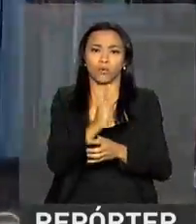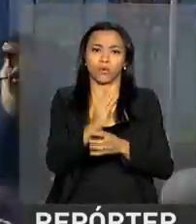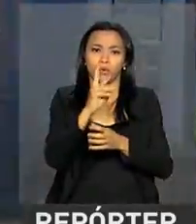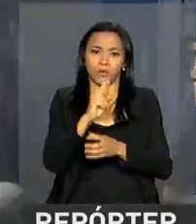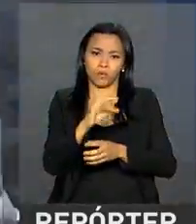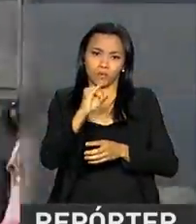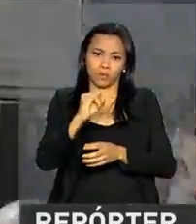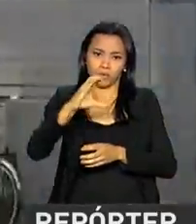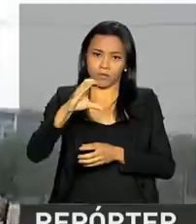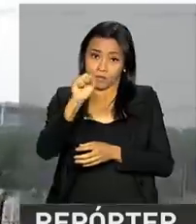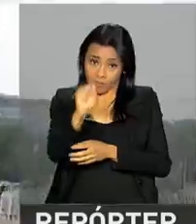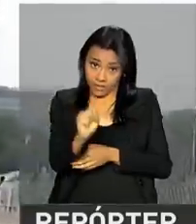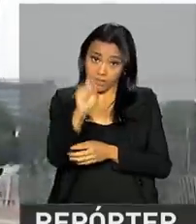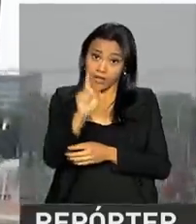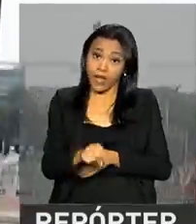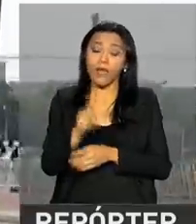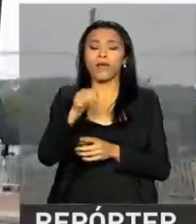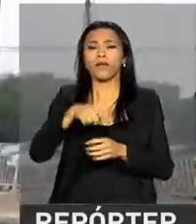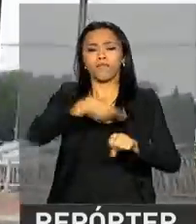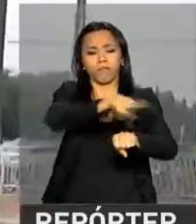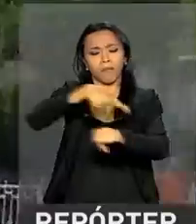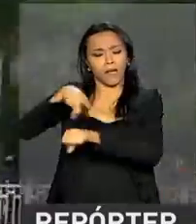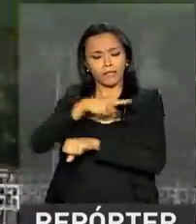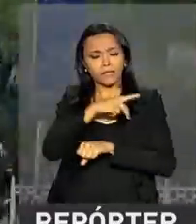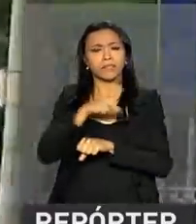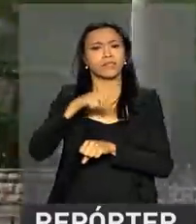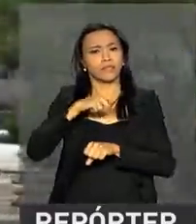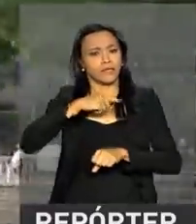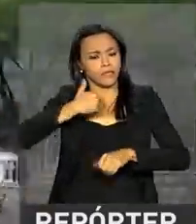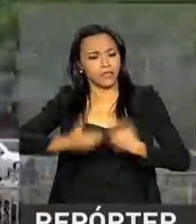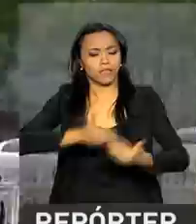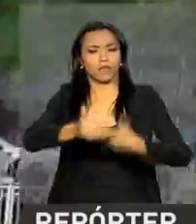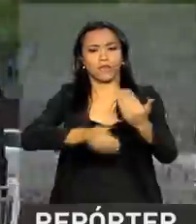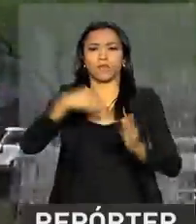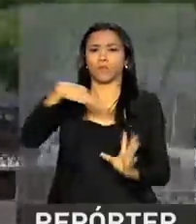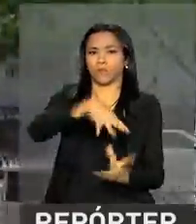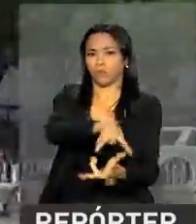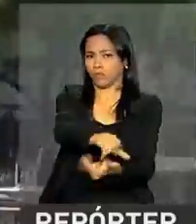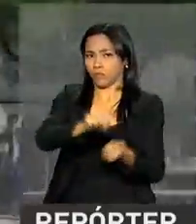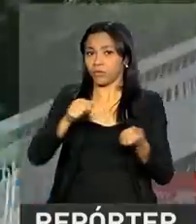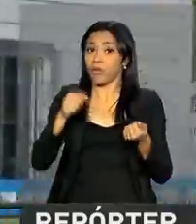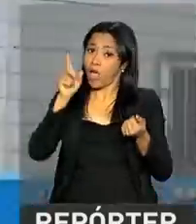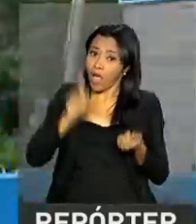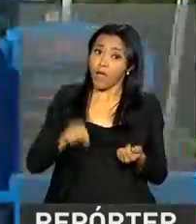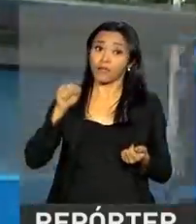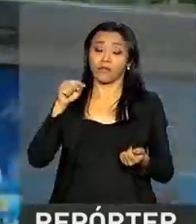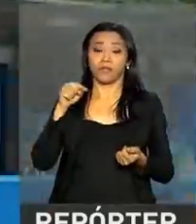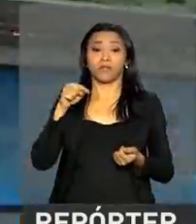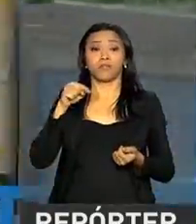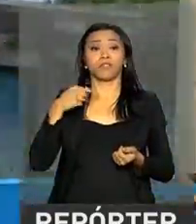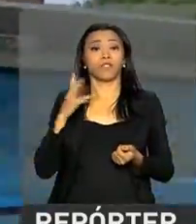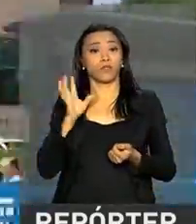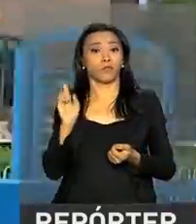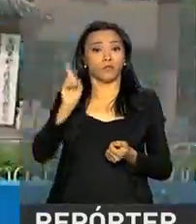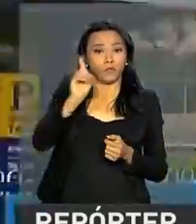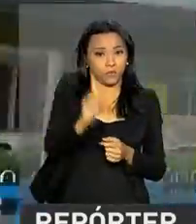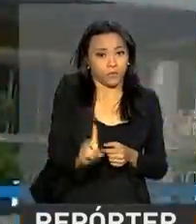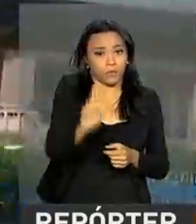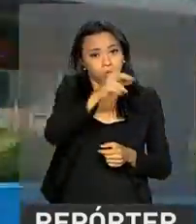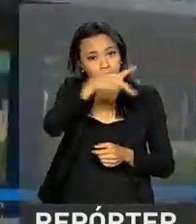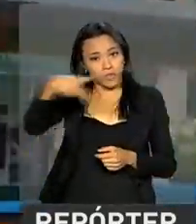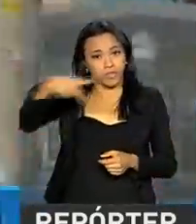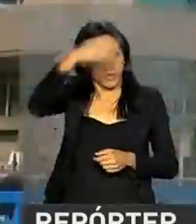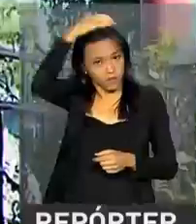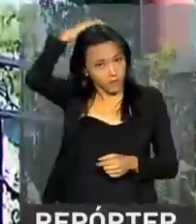principais nações em desenvolvimento do planeta é nesse contexto que o presidente michel temer faz nesta